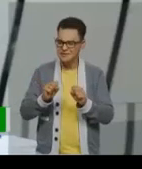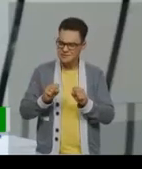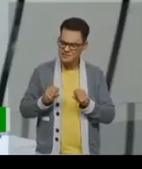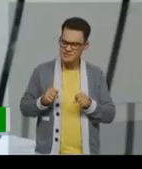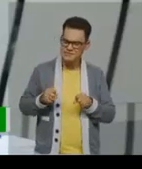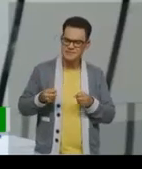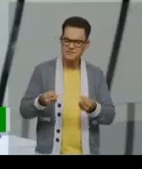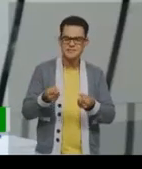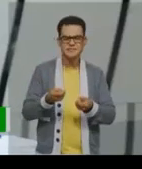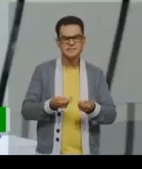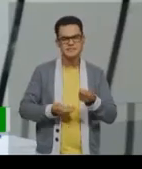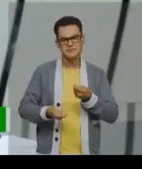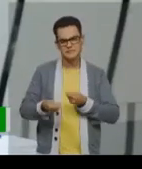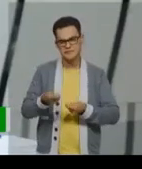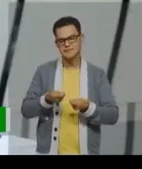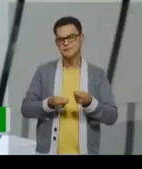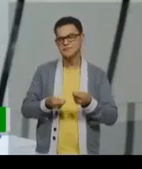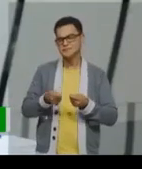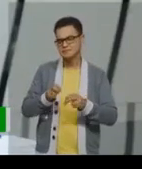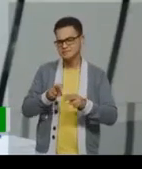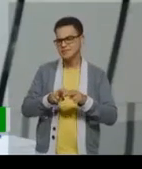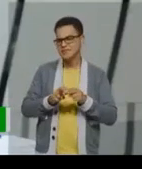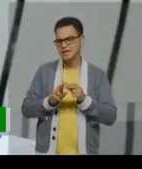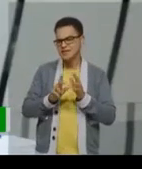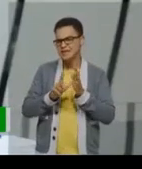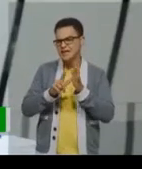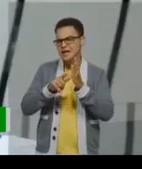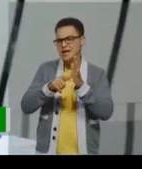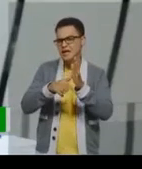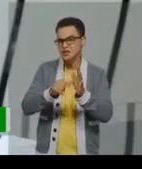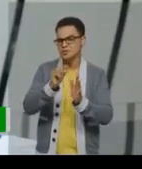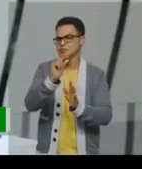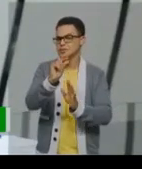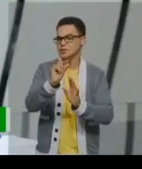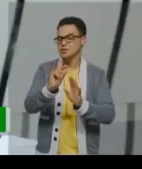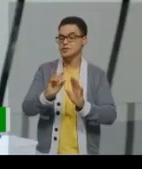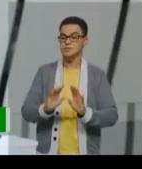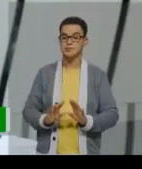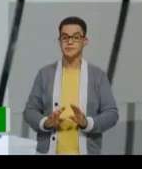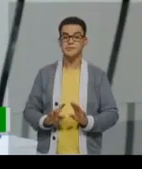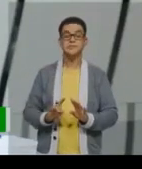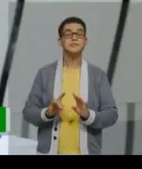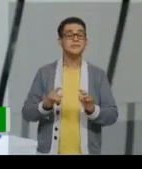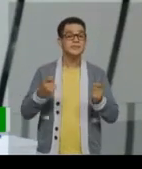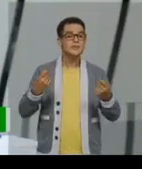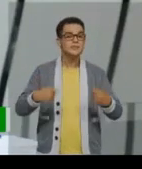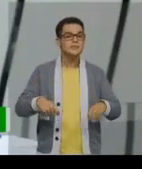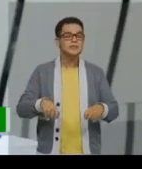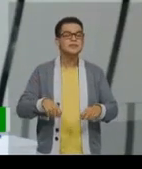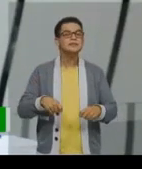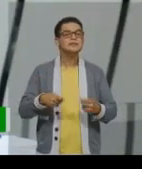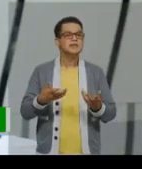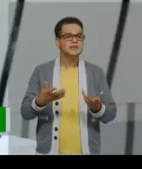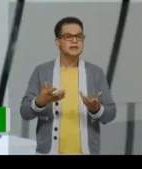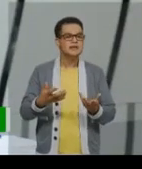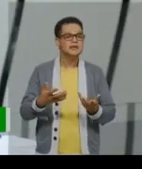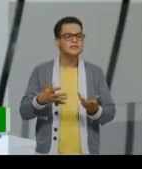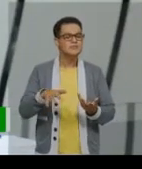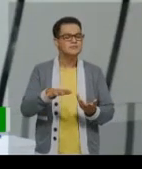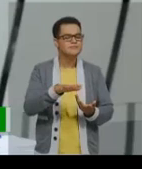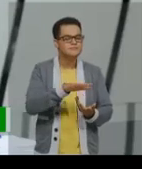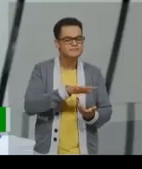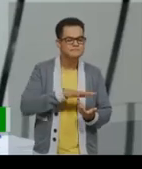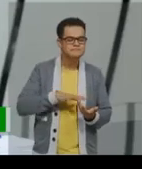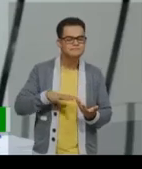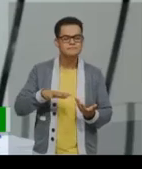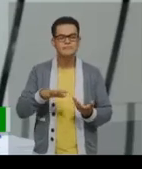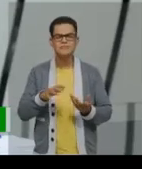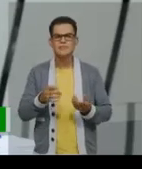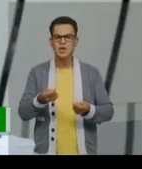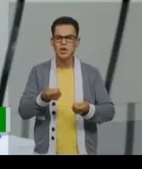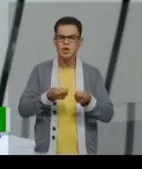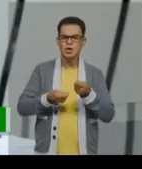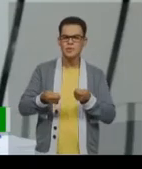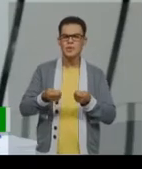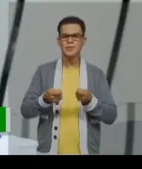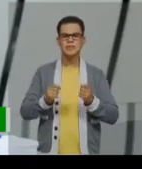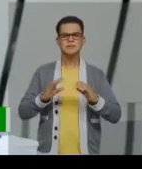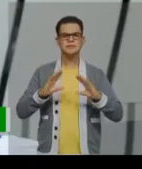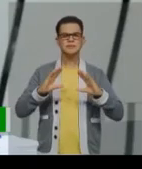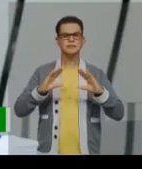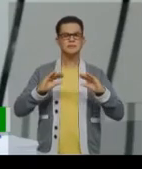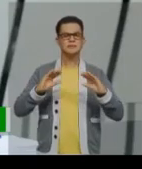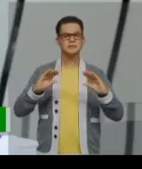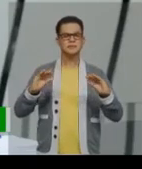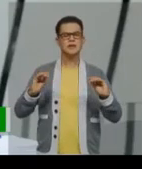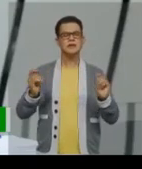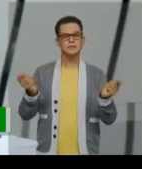isso que atrasa um pouco mais esse processo. Então, claro, a gente precisa ter uma situação econômica mais estável, né, para que